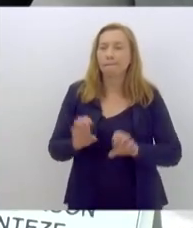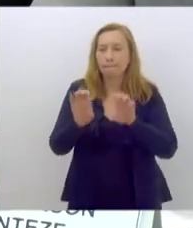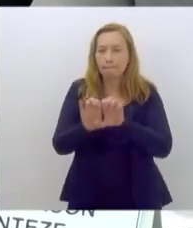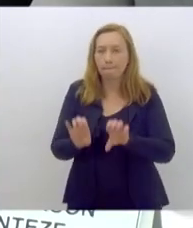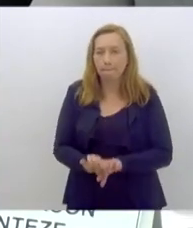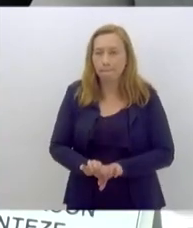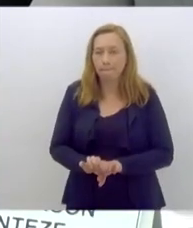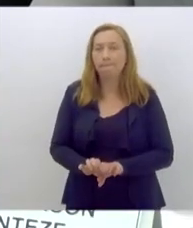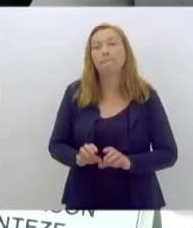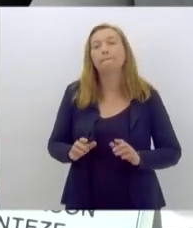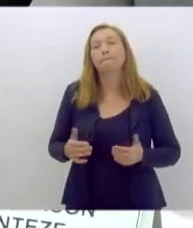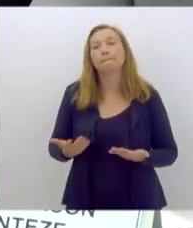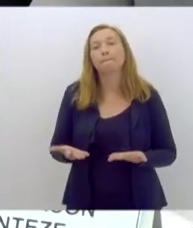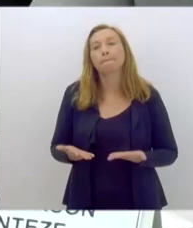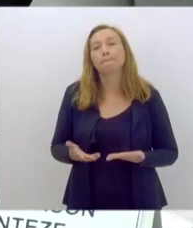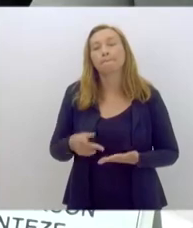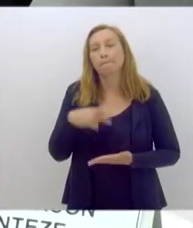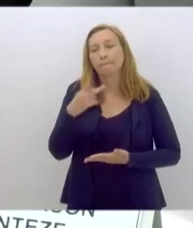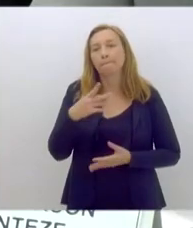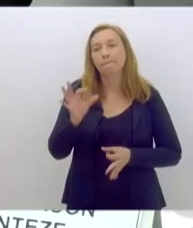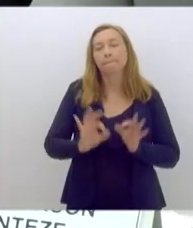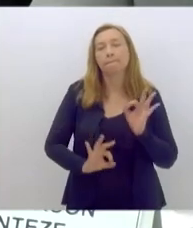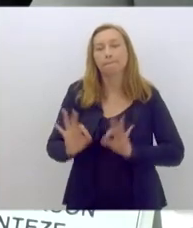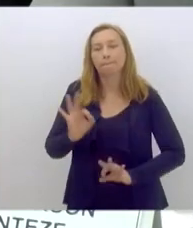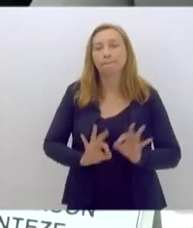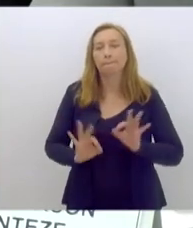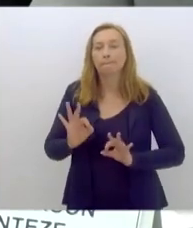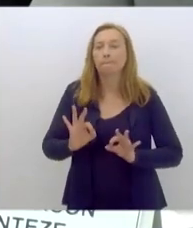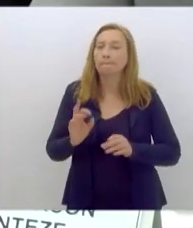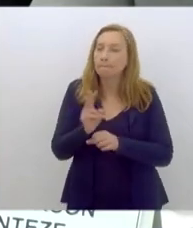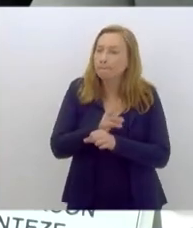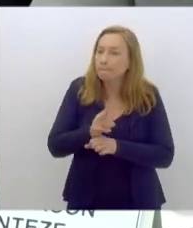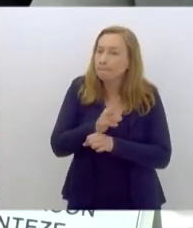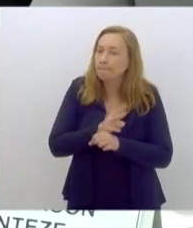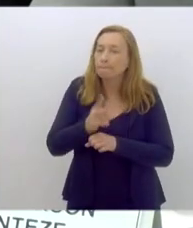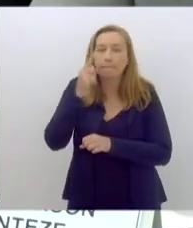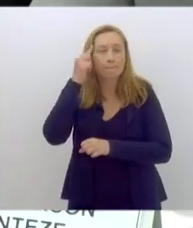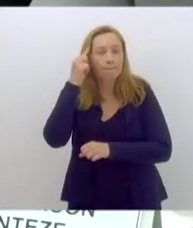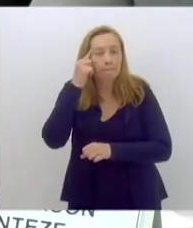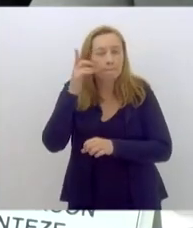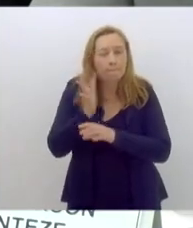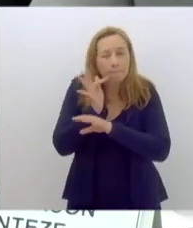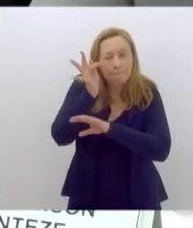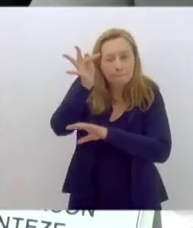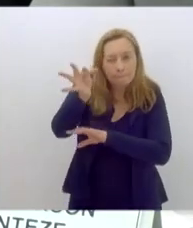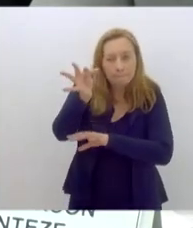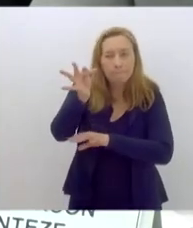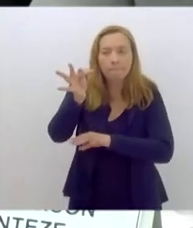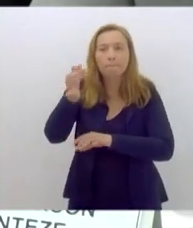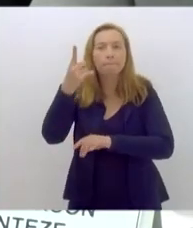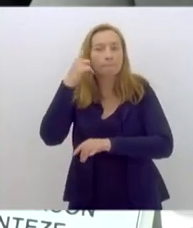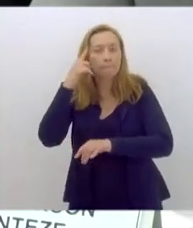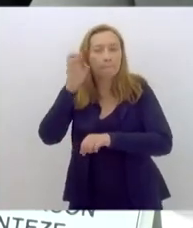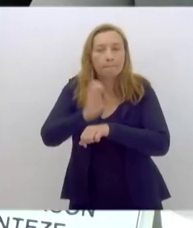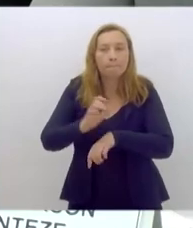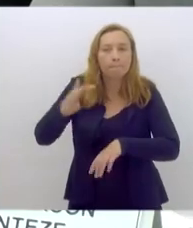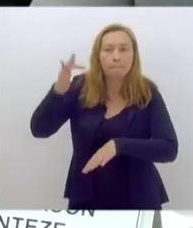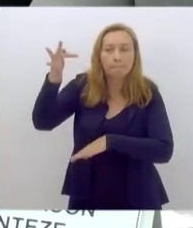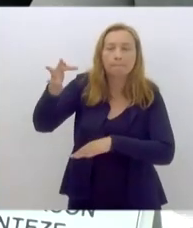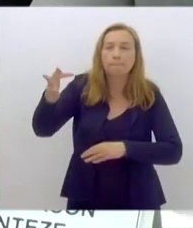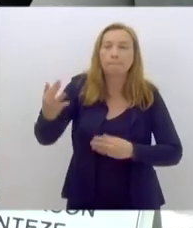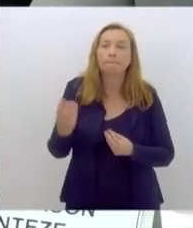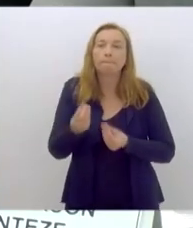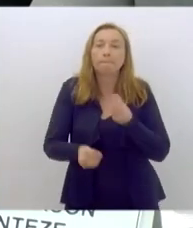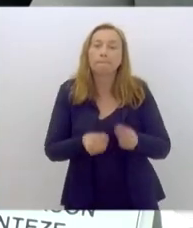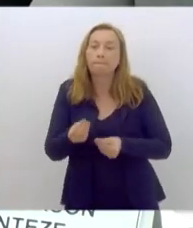e para isso por isso eu tava falando do planejamento nós estamos buscando pensar no futuro pensar o estado para frente e como nós